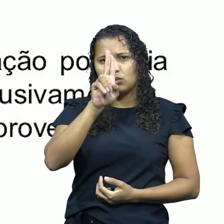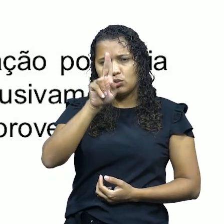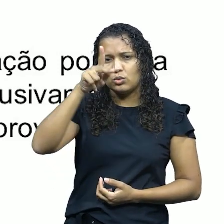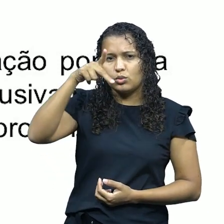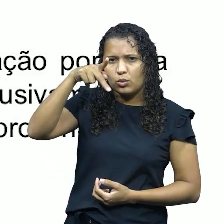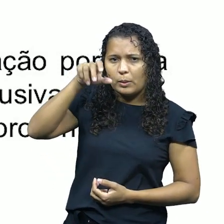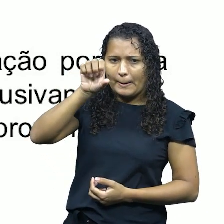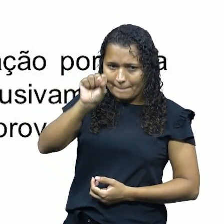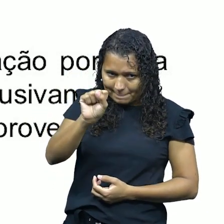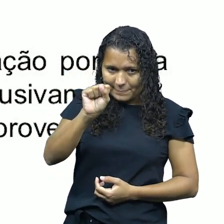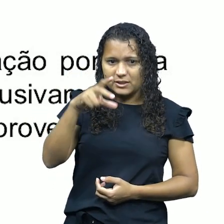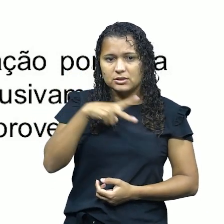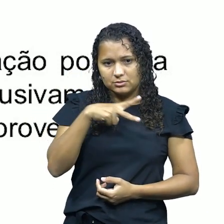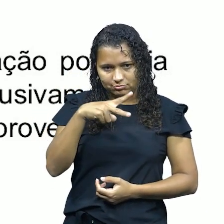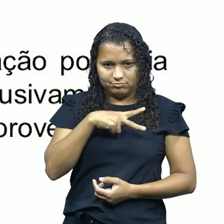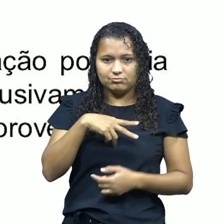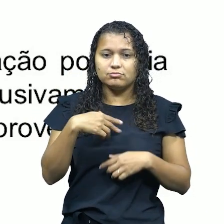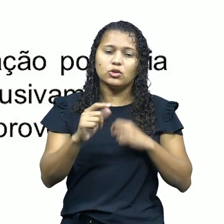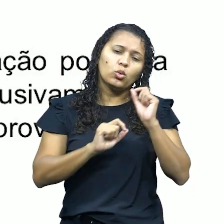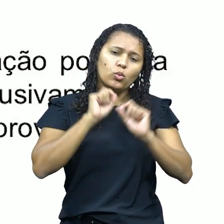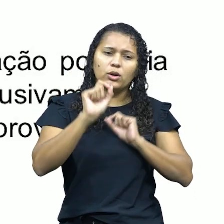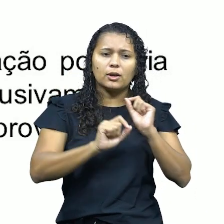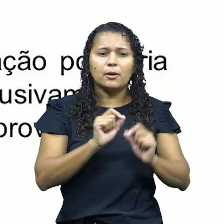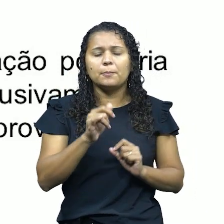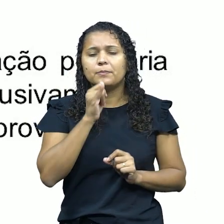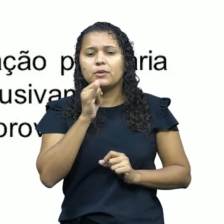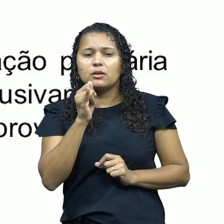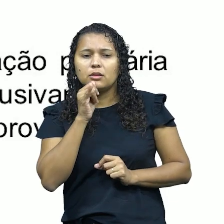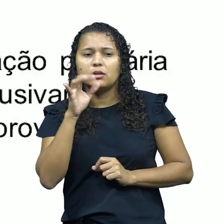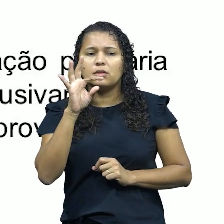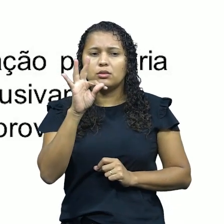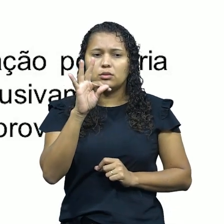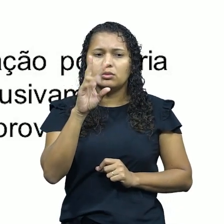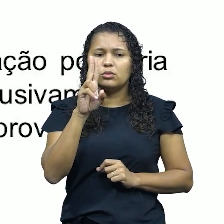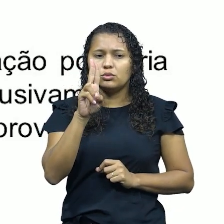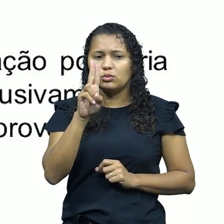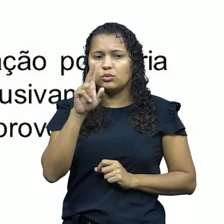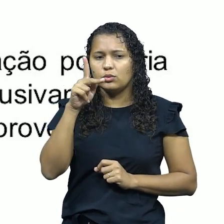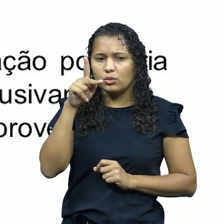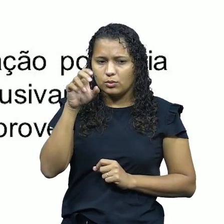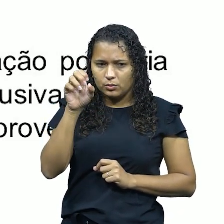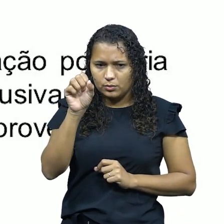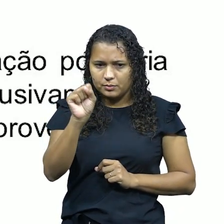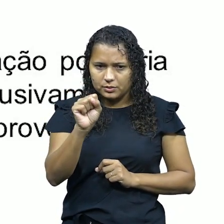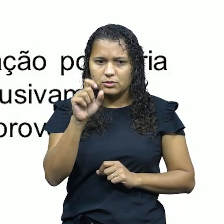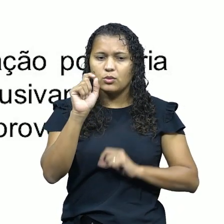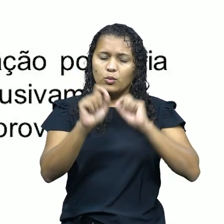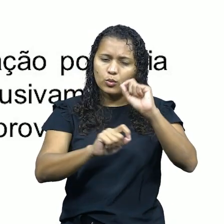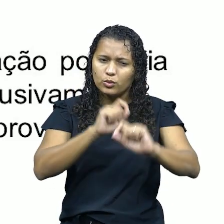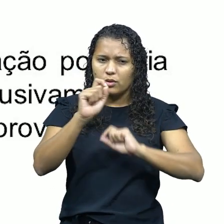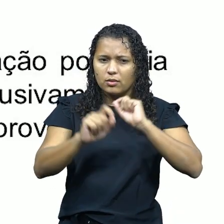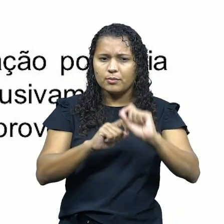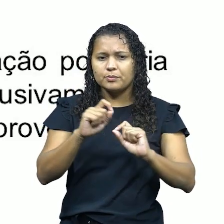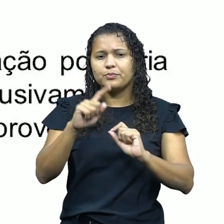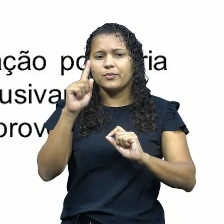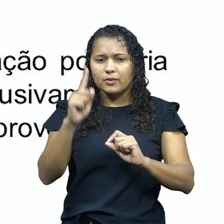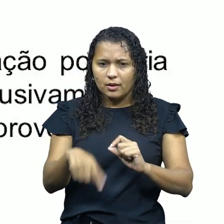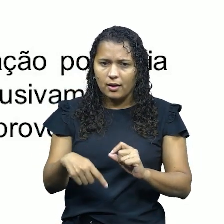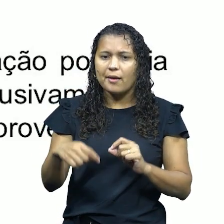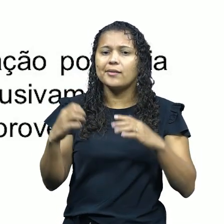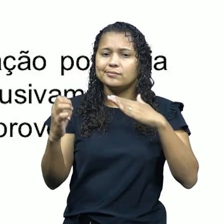são instalações portuárias privadas? Temos os TUPs, terminais de uso privado. Eles